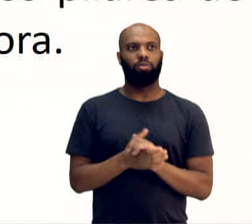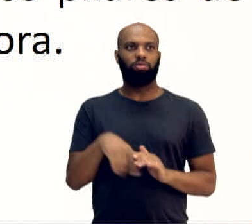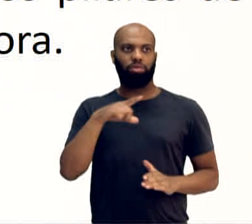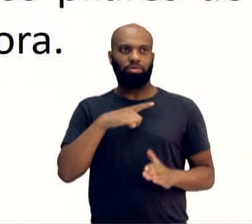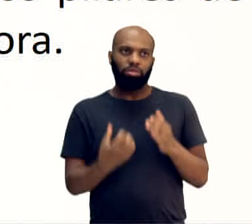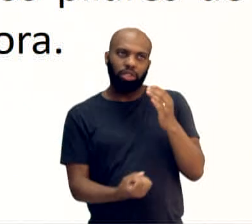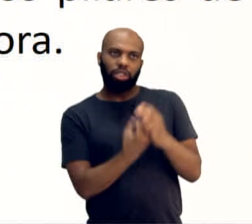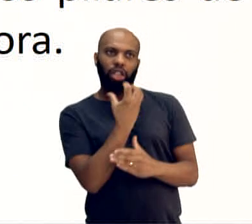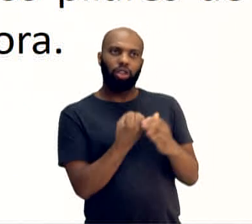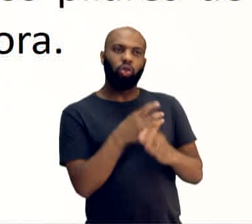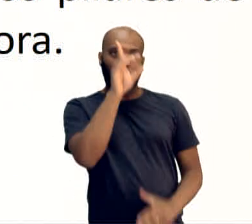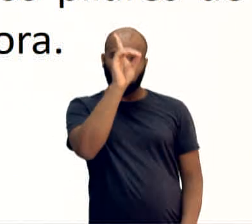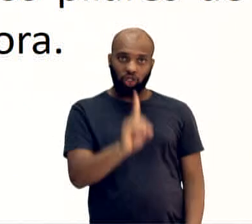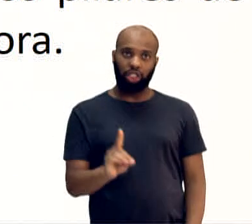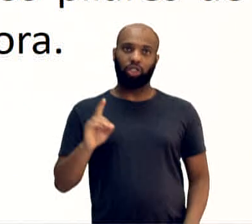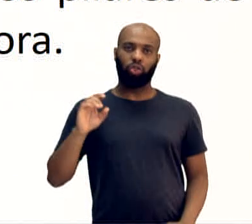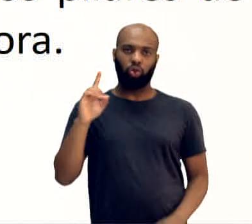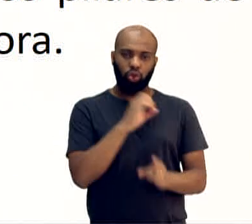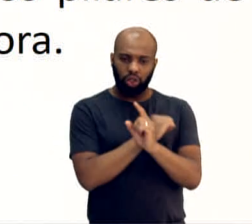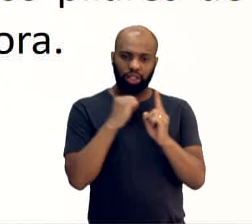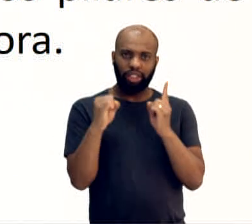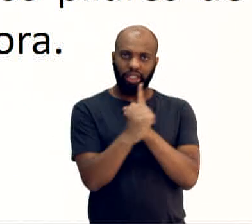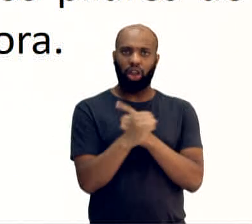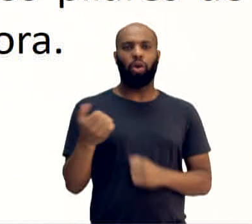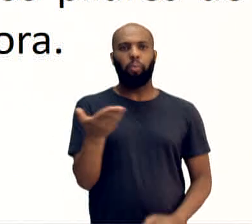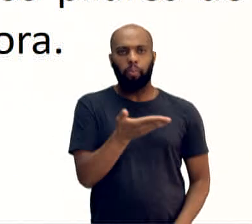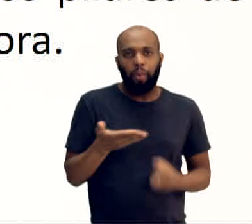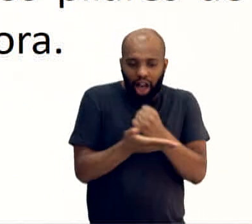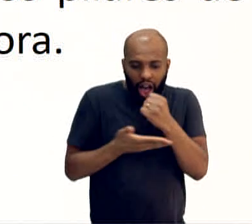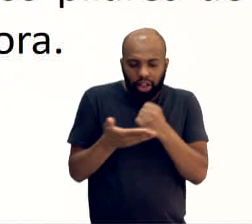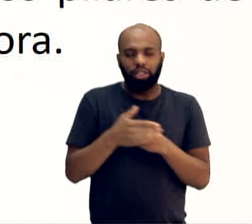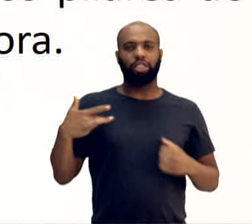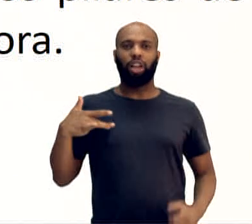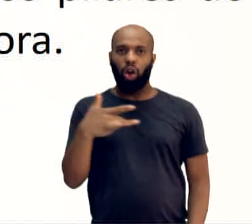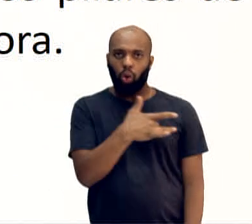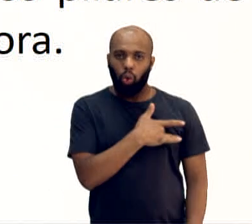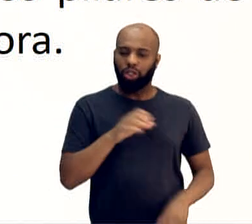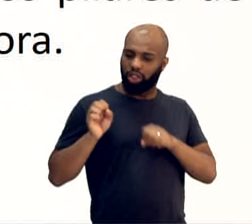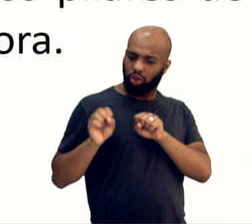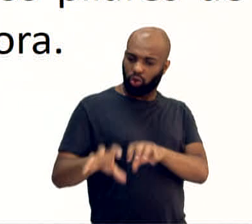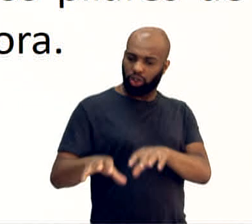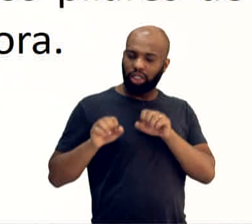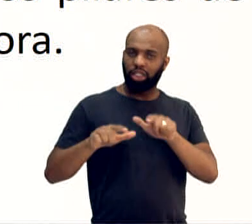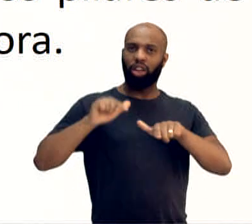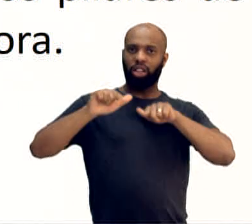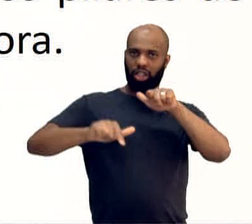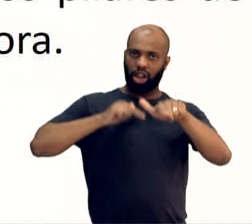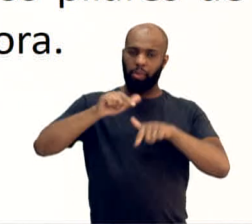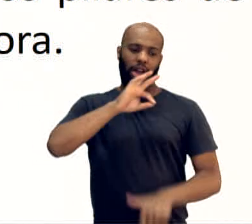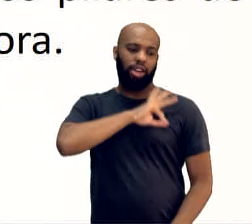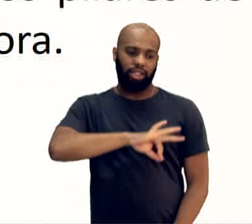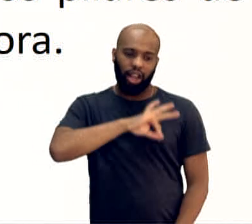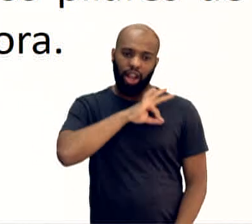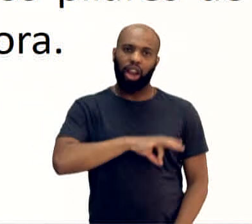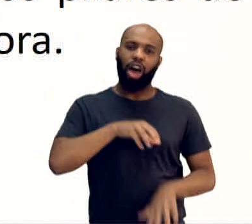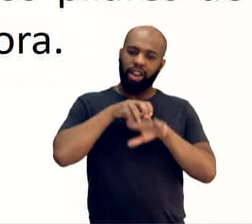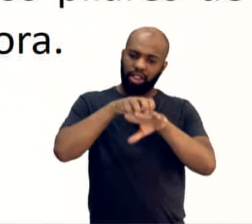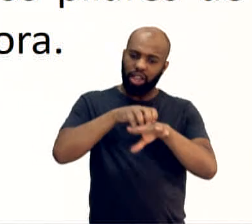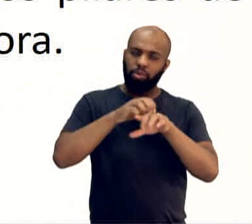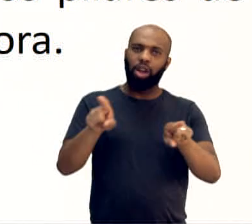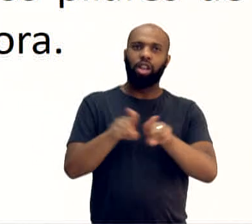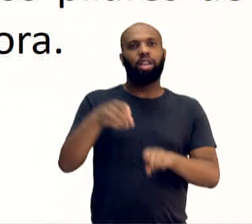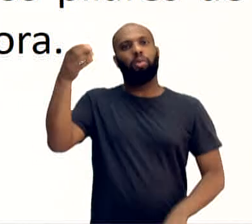sociais básicos, como saúde, educação, trabalho, salário, transporte e previdência